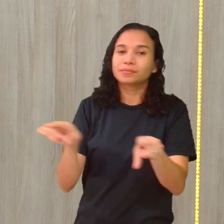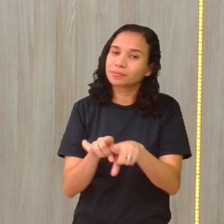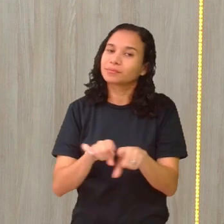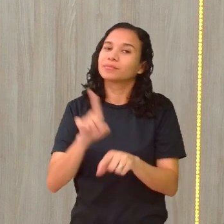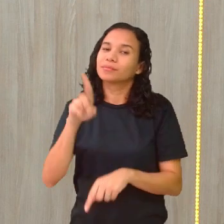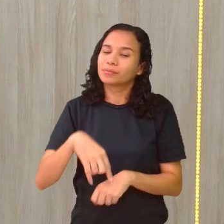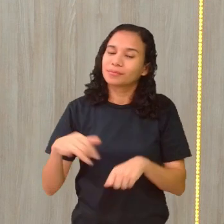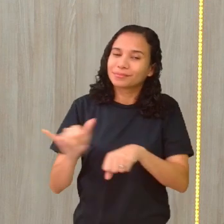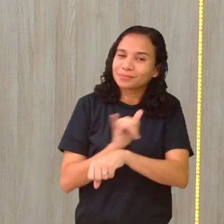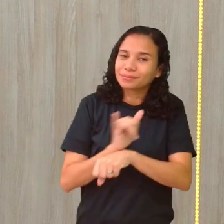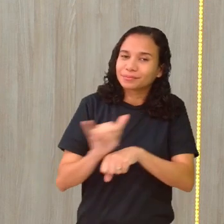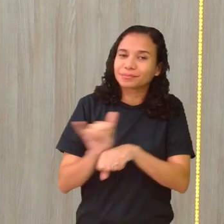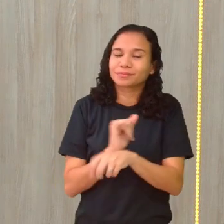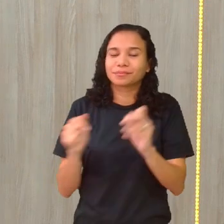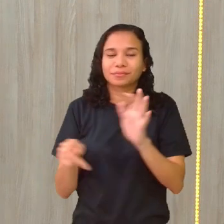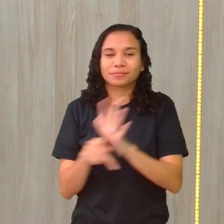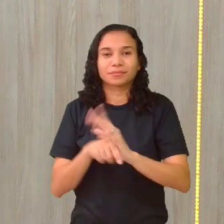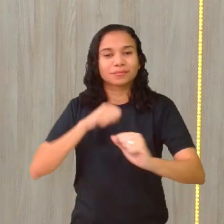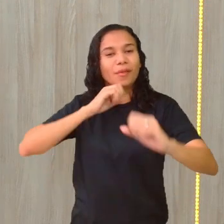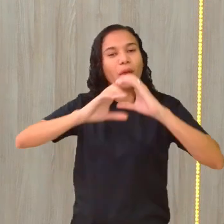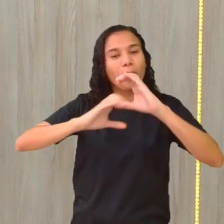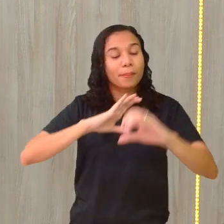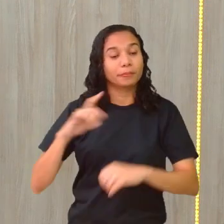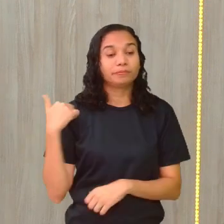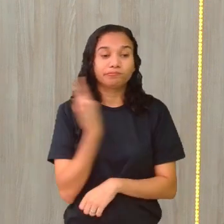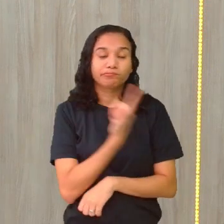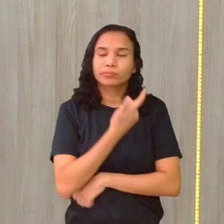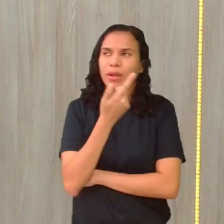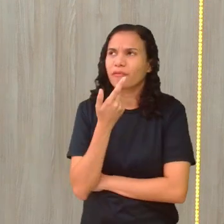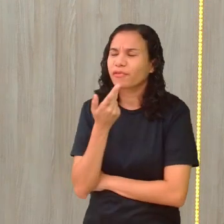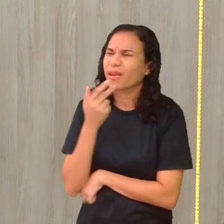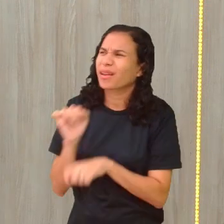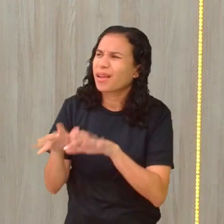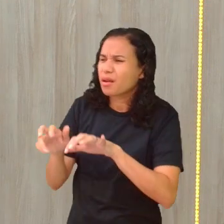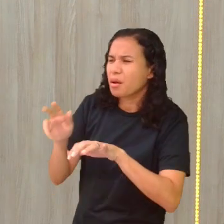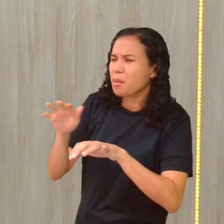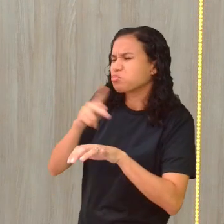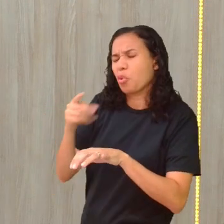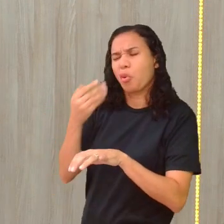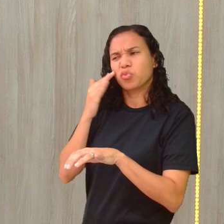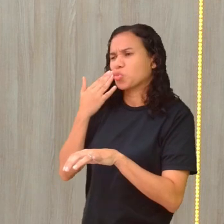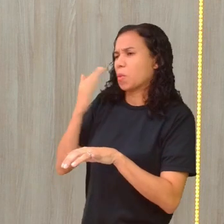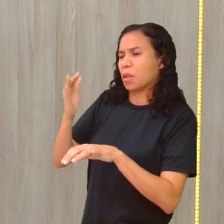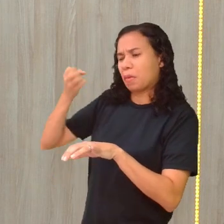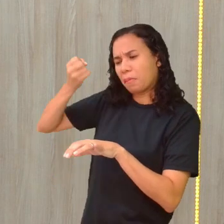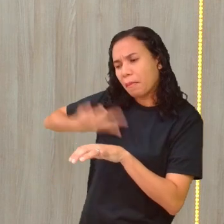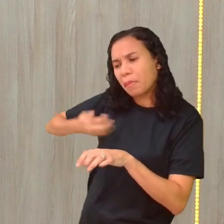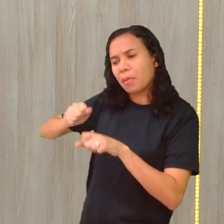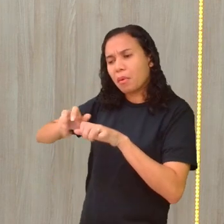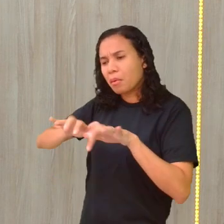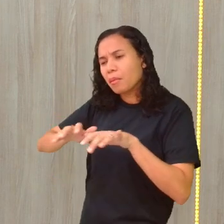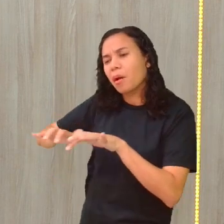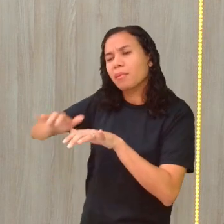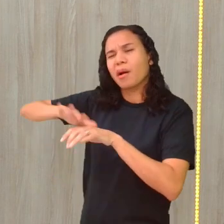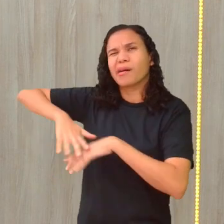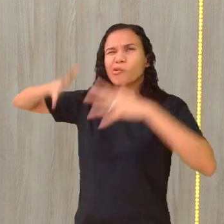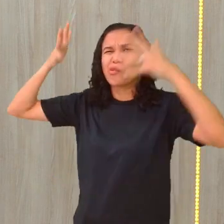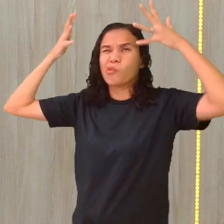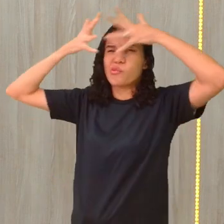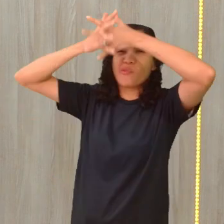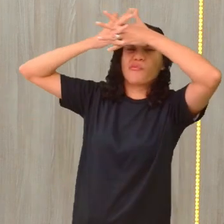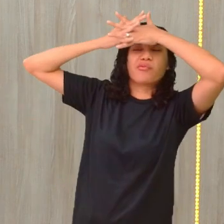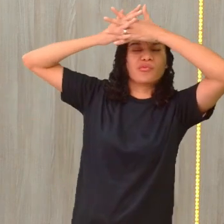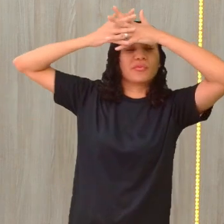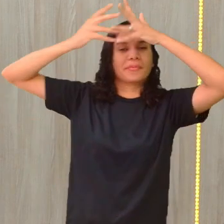forma de vocês se comunicarem com a gente e dizer, professor, não entendi isso aqui não, me explica isso aí de novo, porque eu fiquei confuso